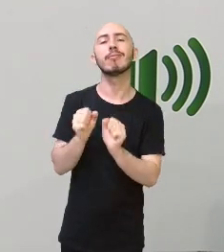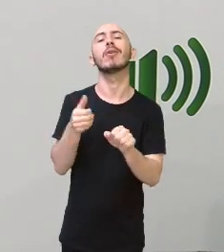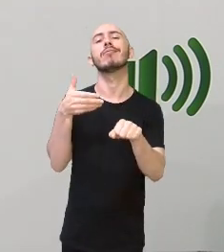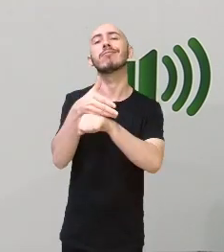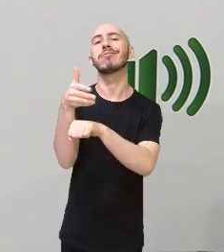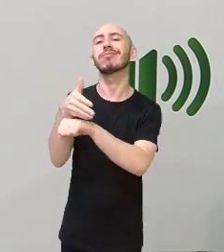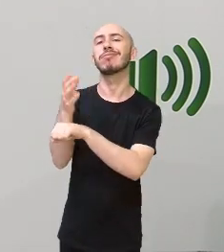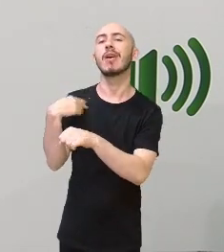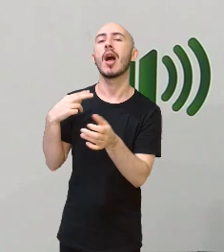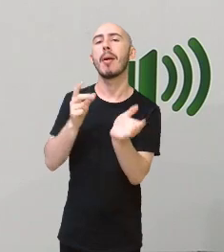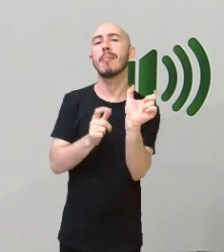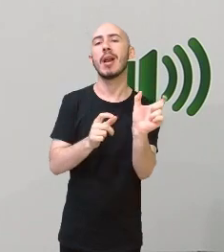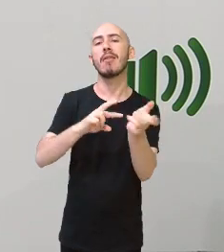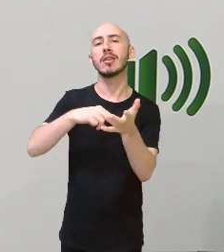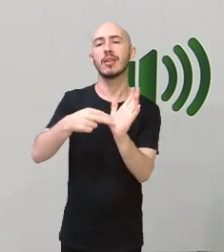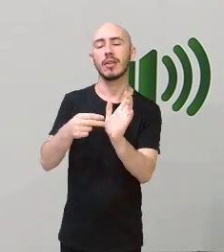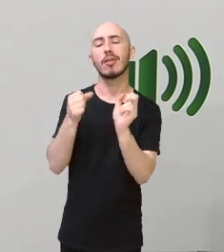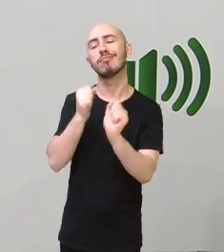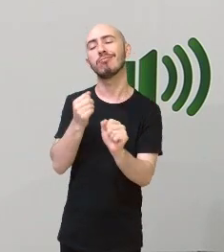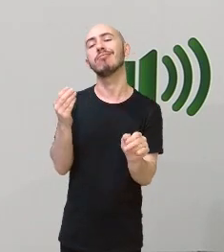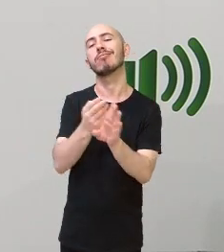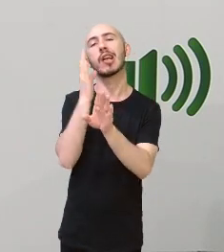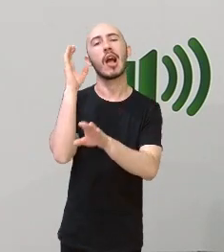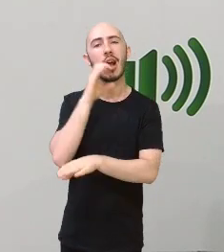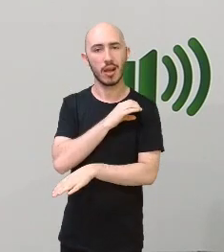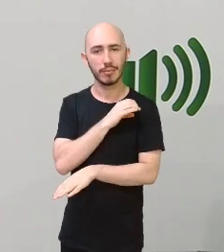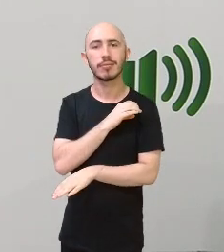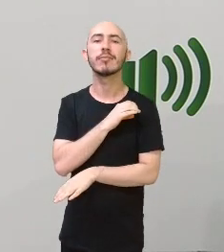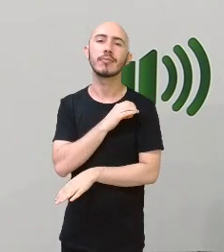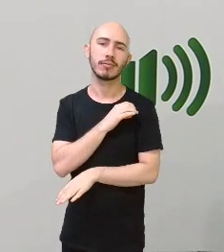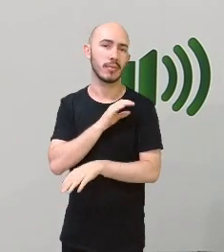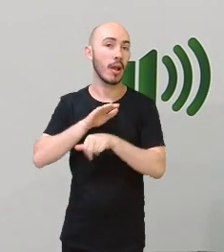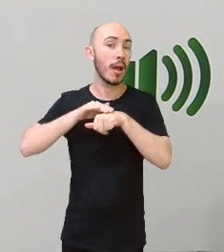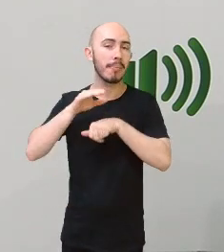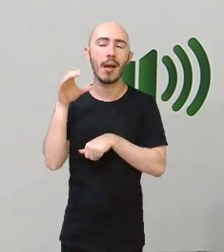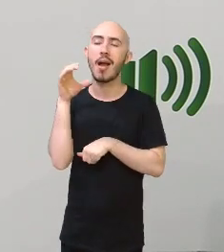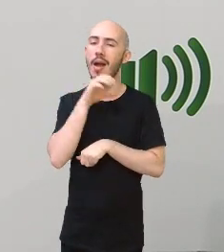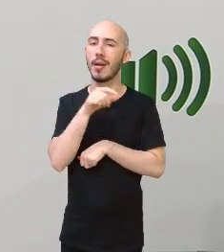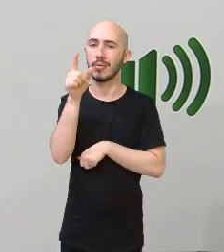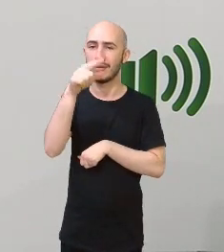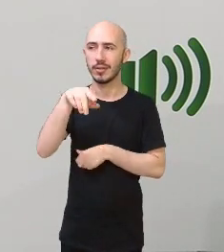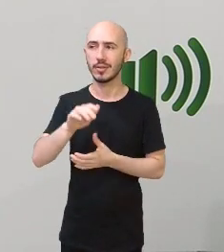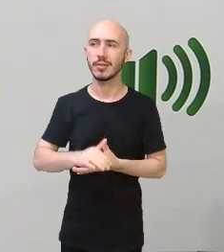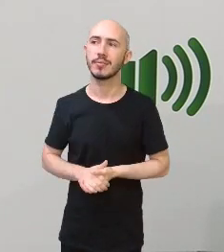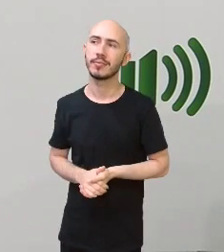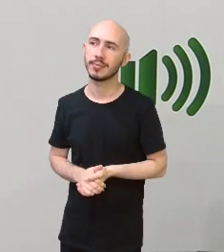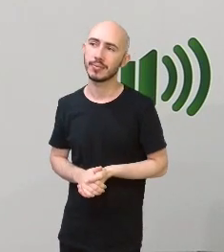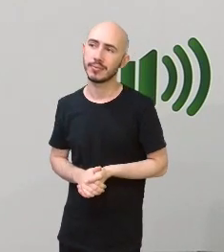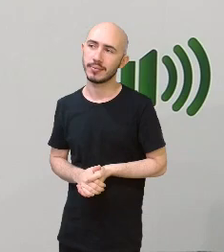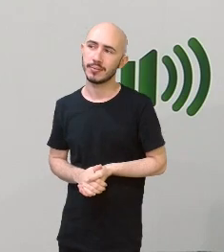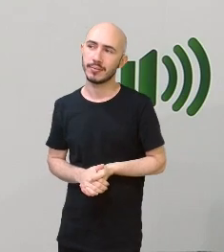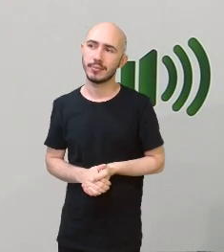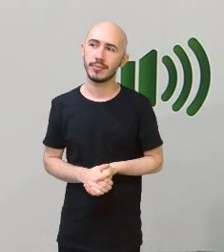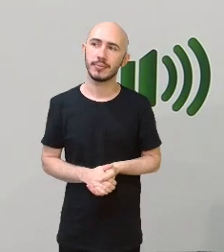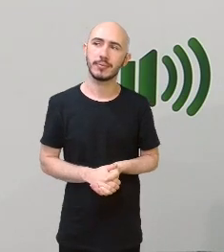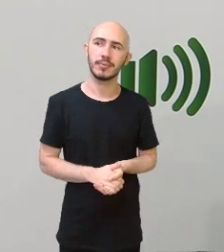acesso ao significado dessas palavras, tá? Então, vai ser bem mais ágil para você.